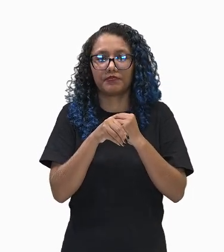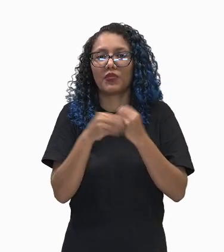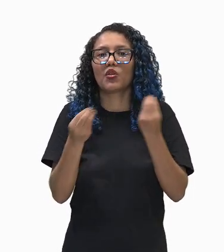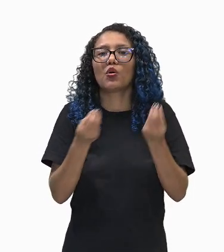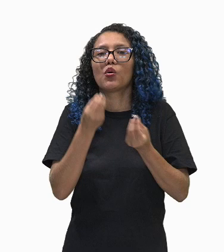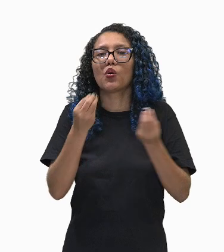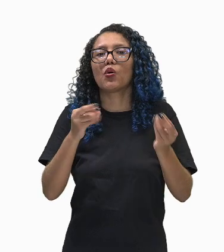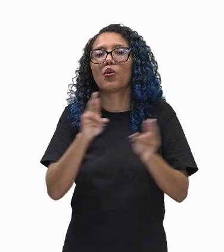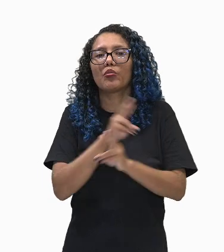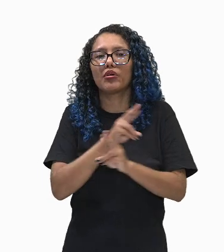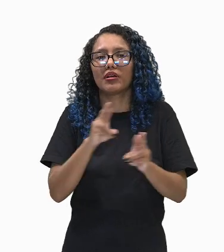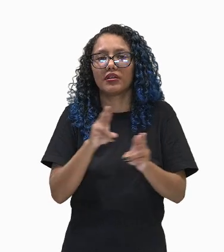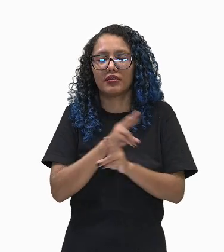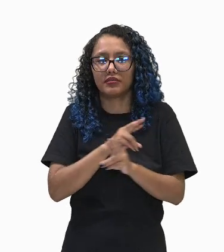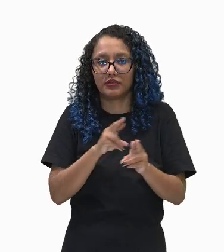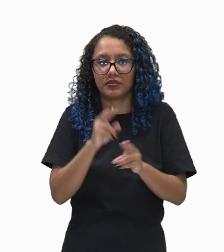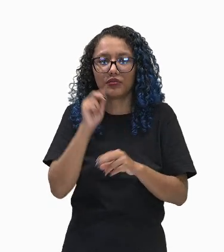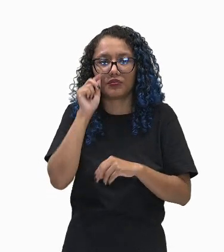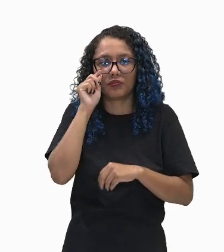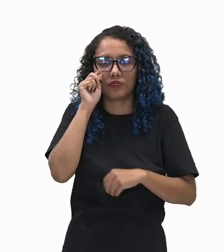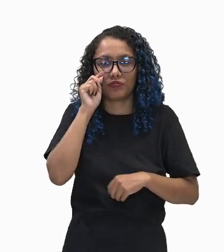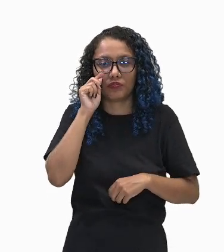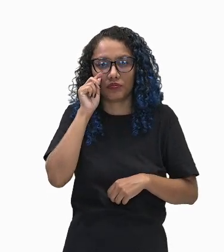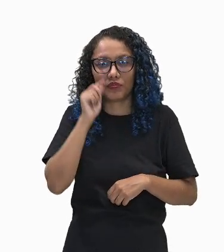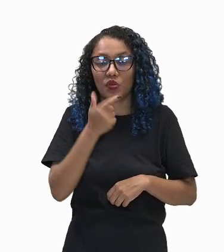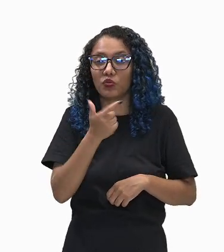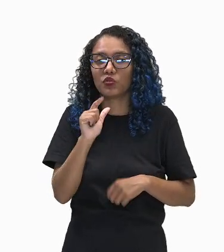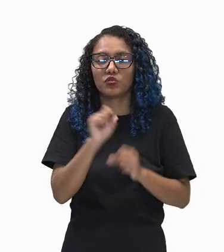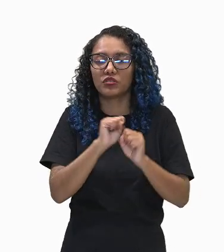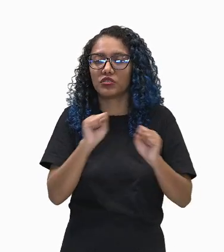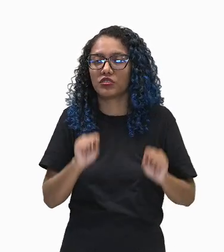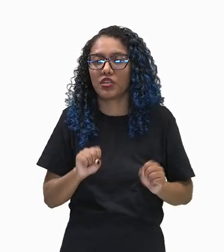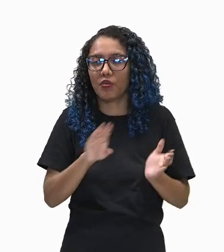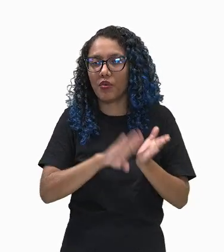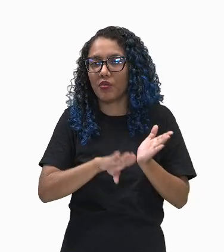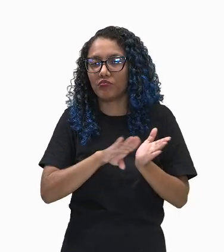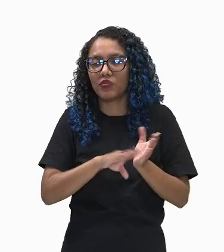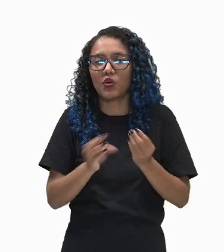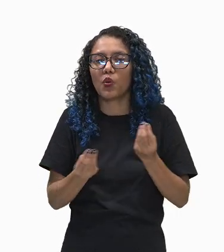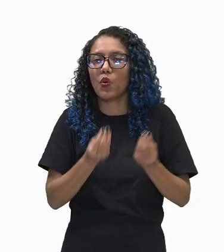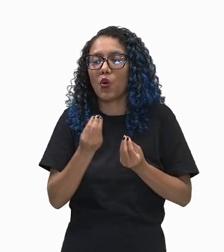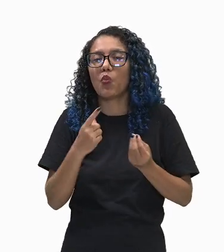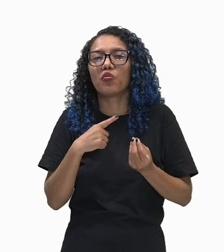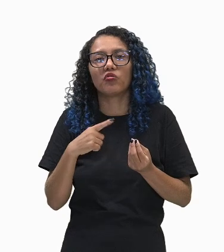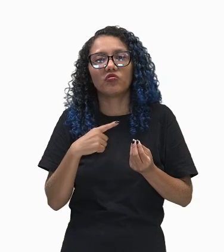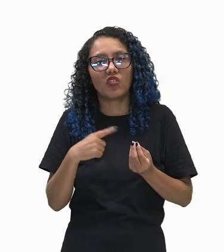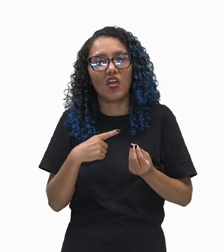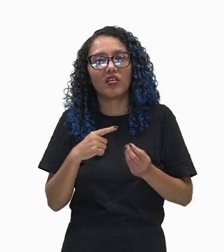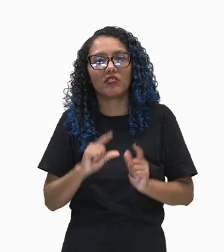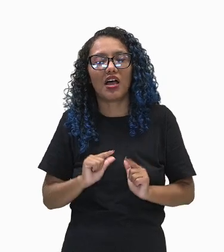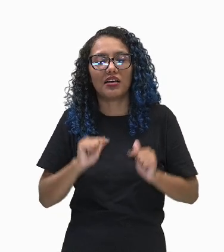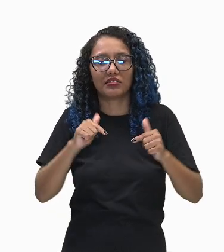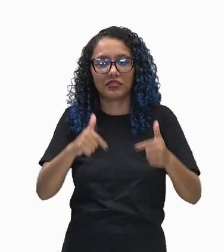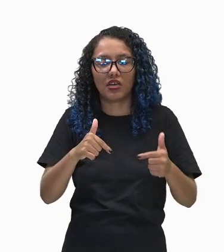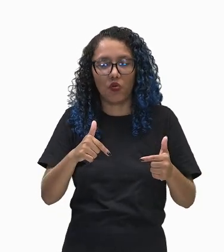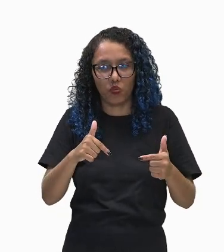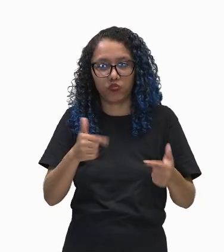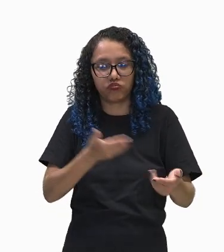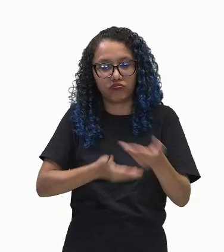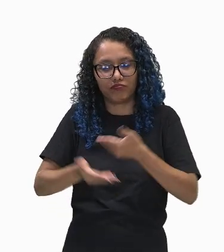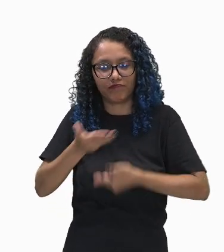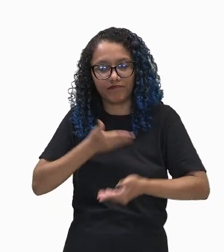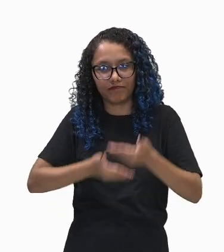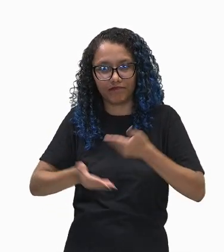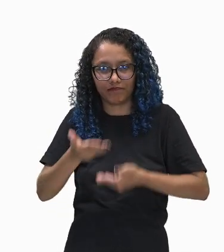sistema excretor com outros sistemas. No caso, ele vai trabalhar em conjunto o